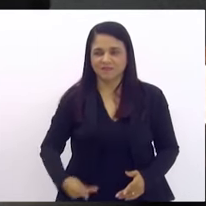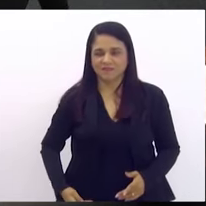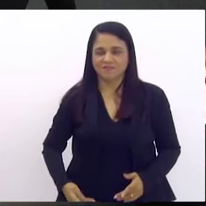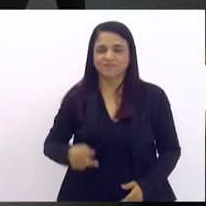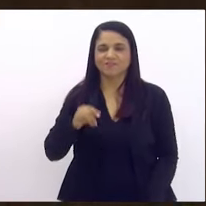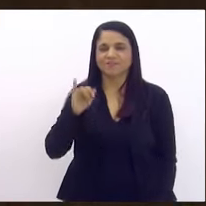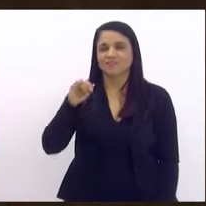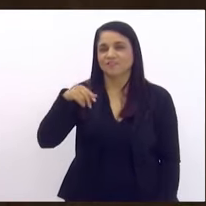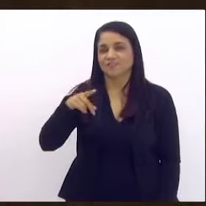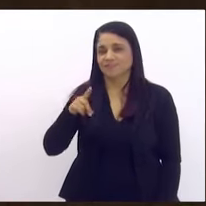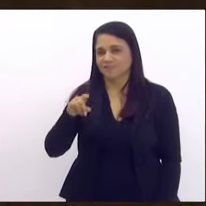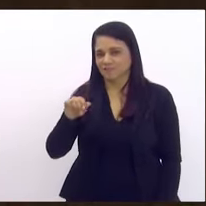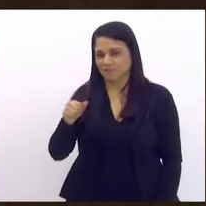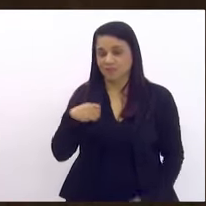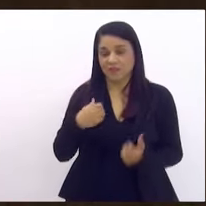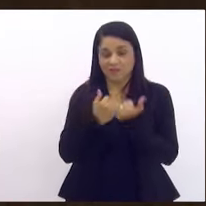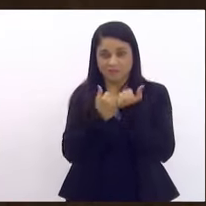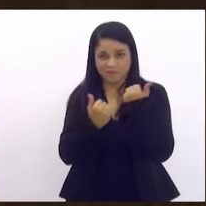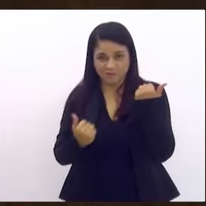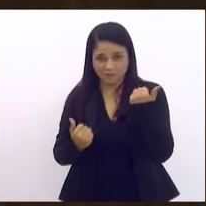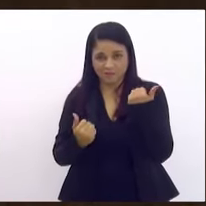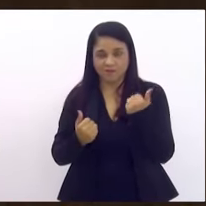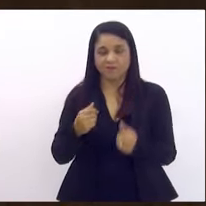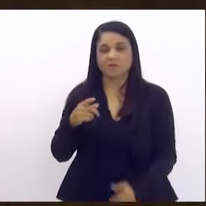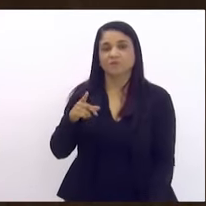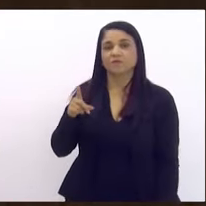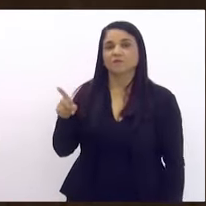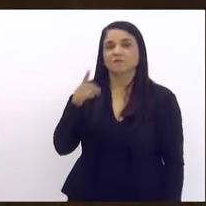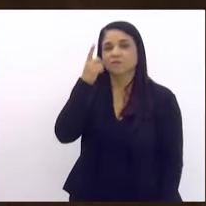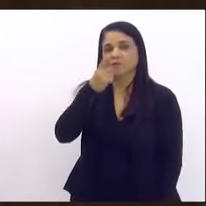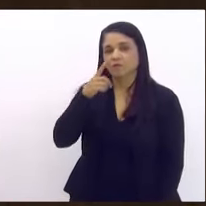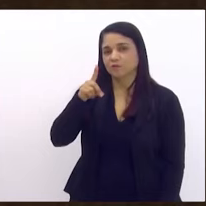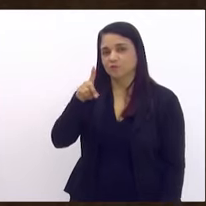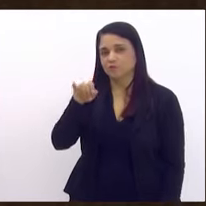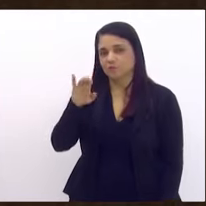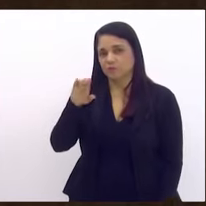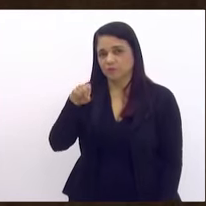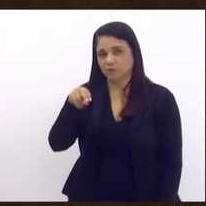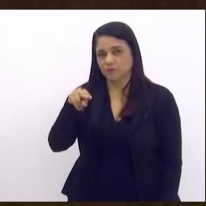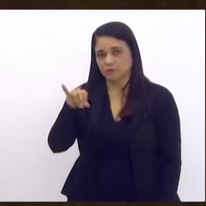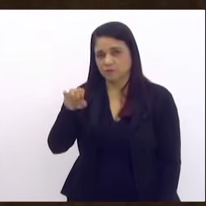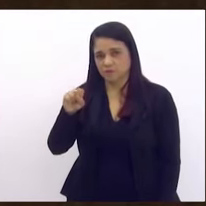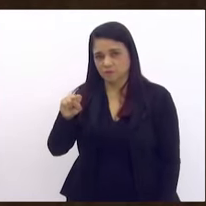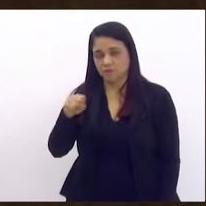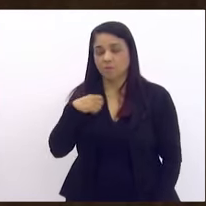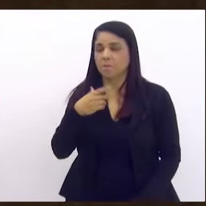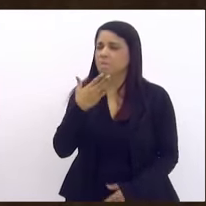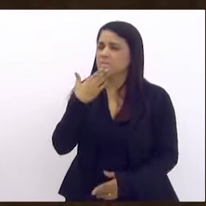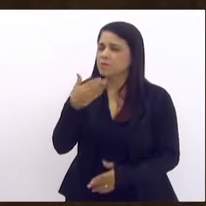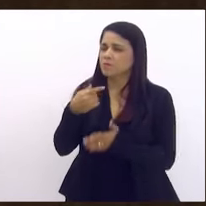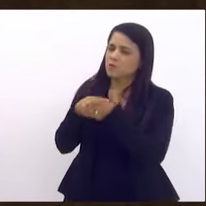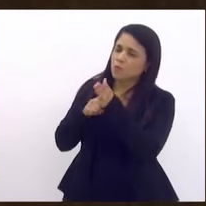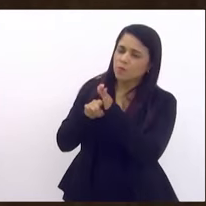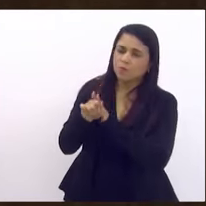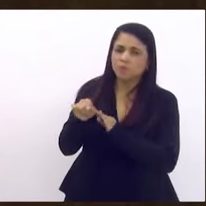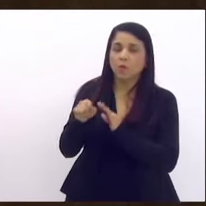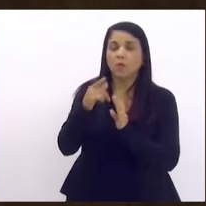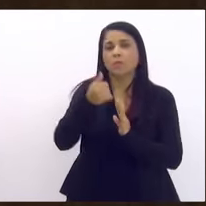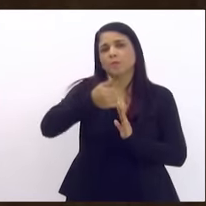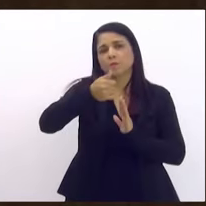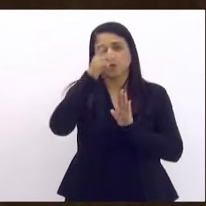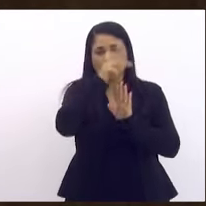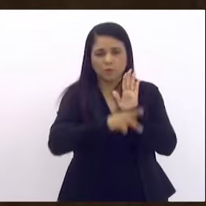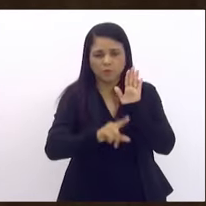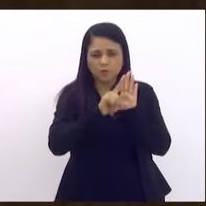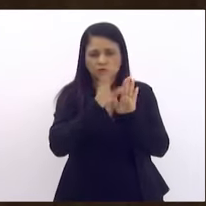melal Assessoria do deputado dionízio Lins pede para eu fazer um questionamento em relação ao primeiro projeto que a gente